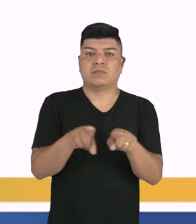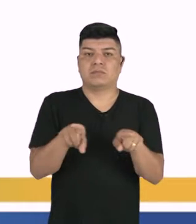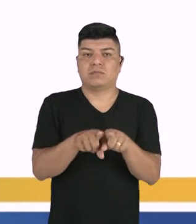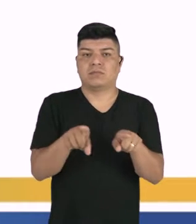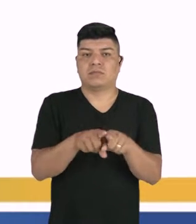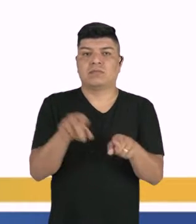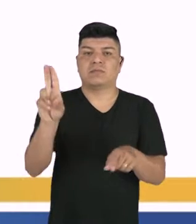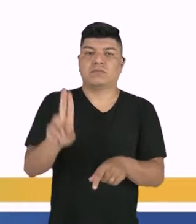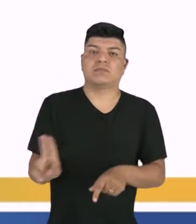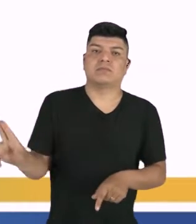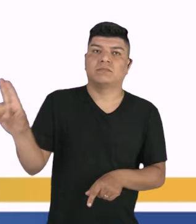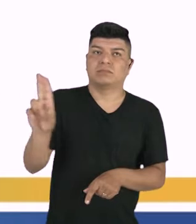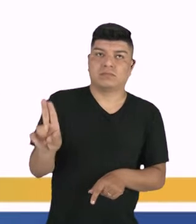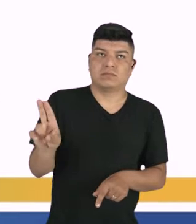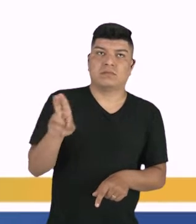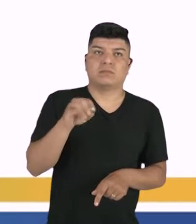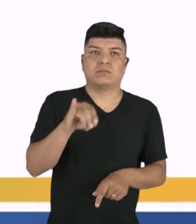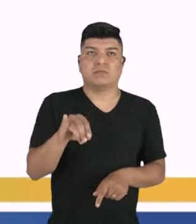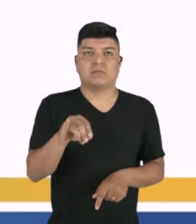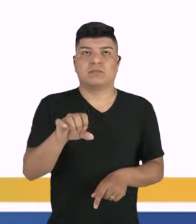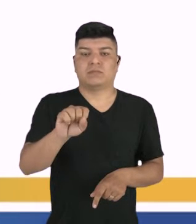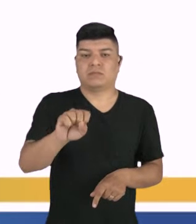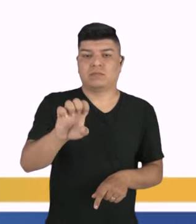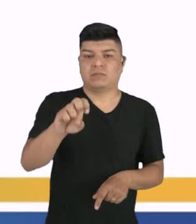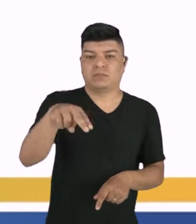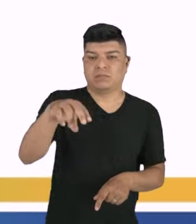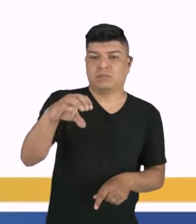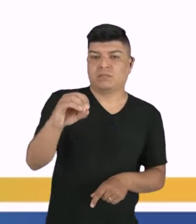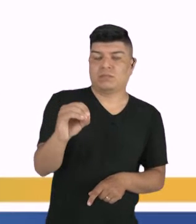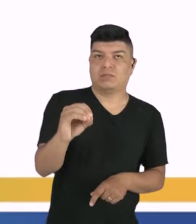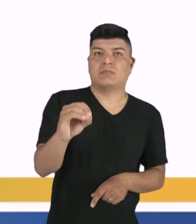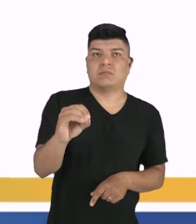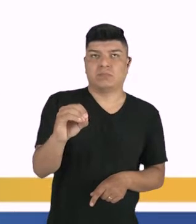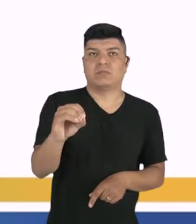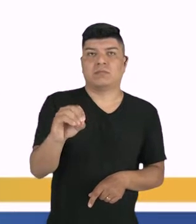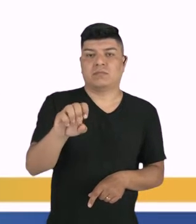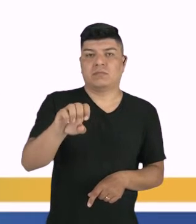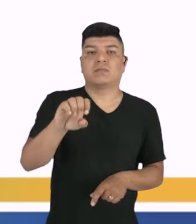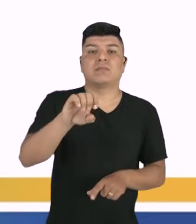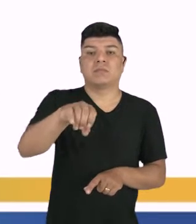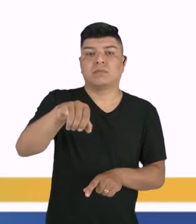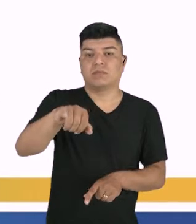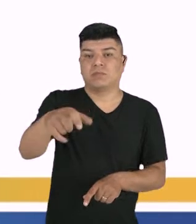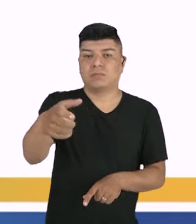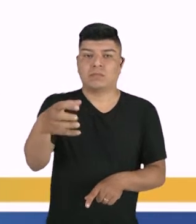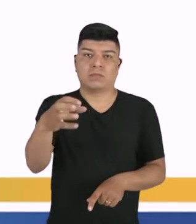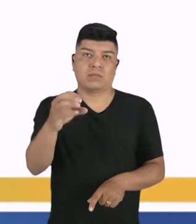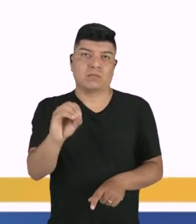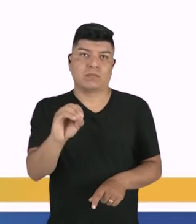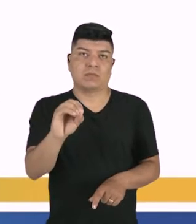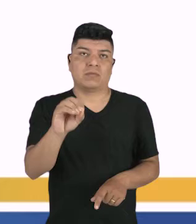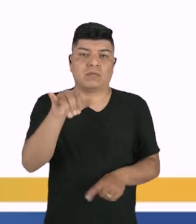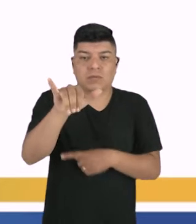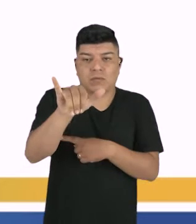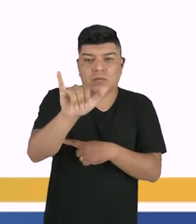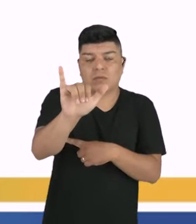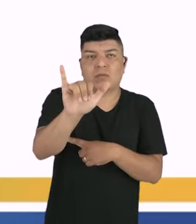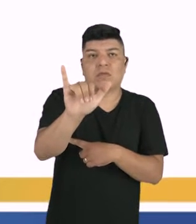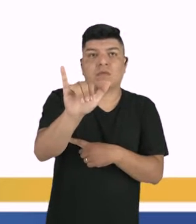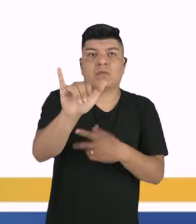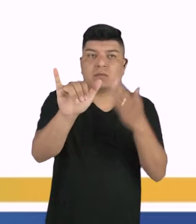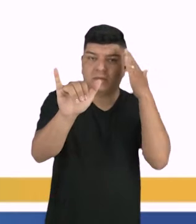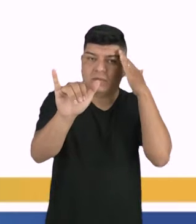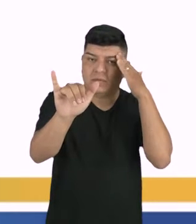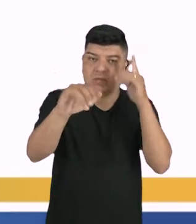que estamos trabalhando. Então, se é seno, seno é o eixo y. Então, eu sei onde ele é positivo